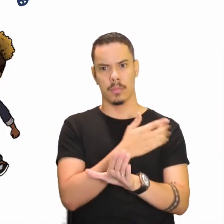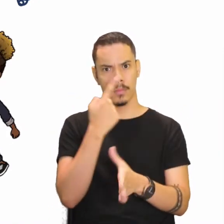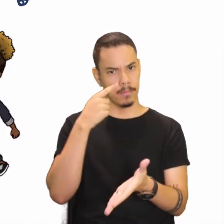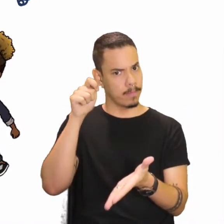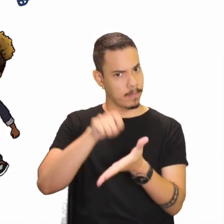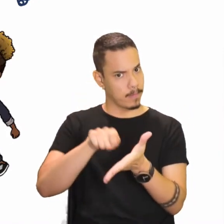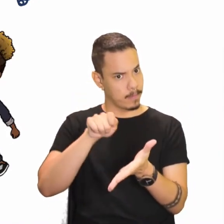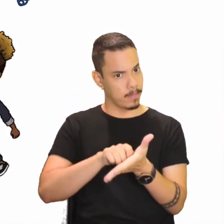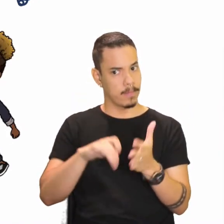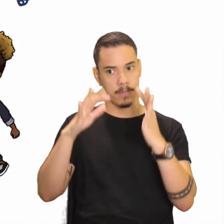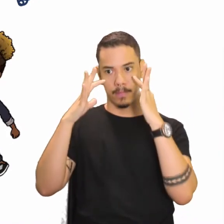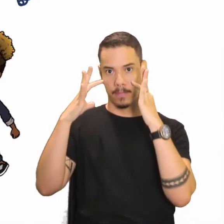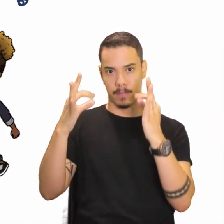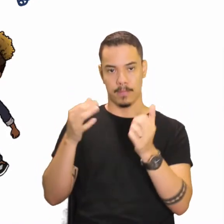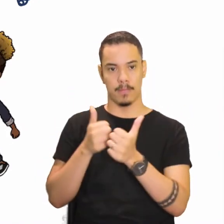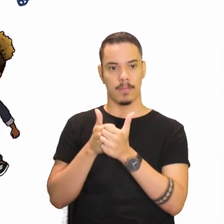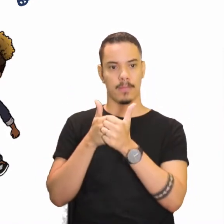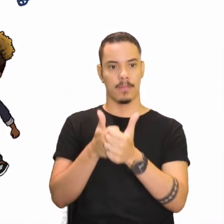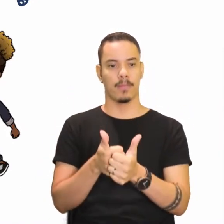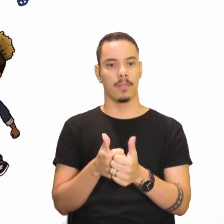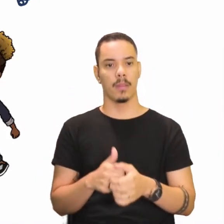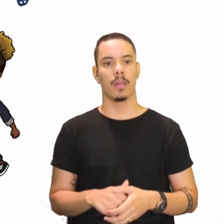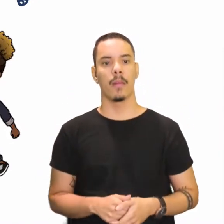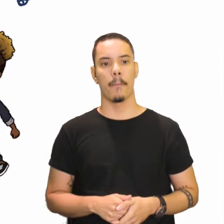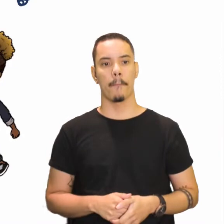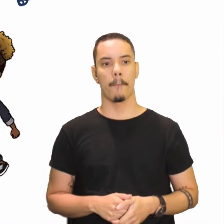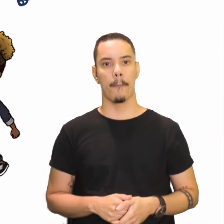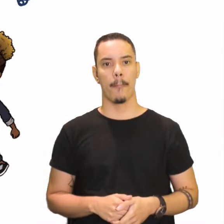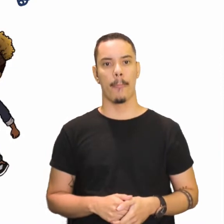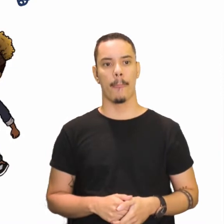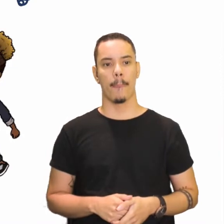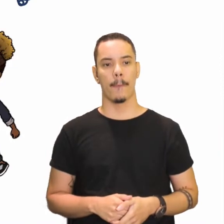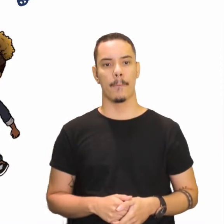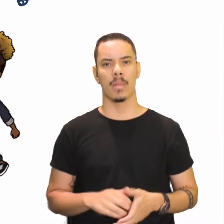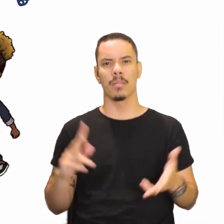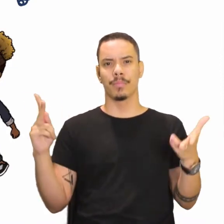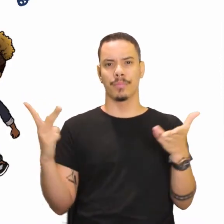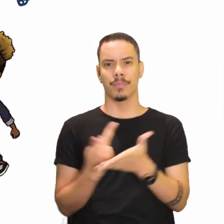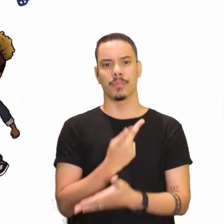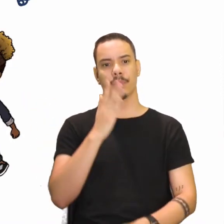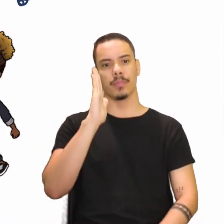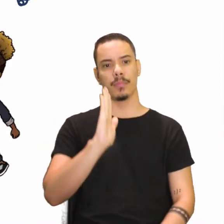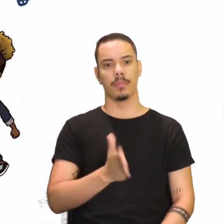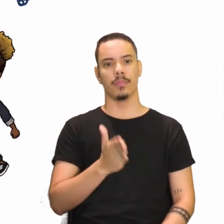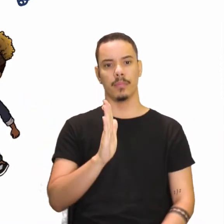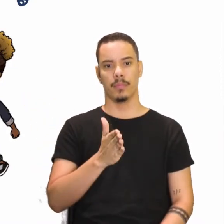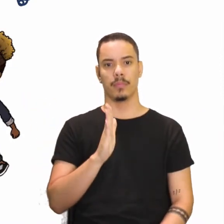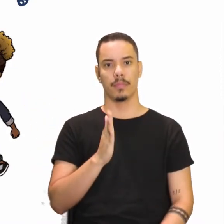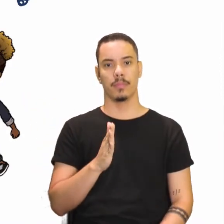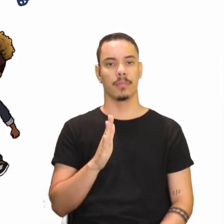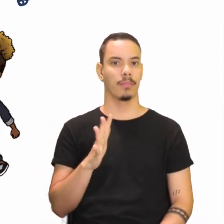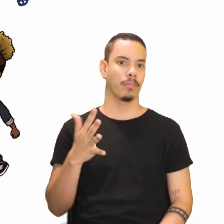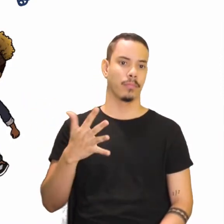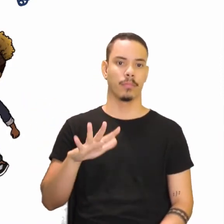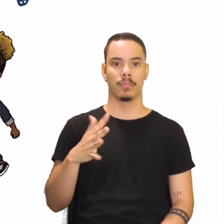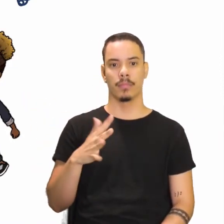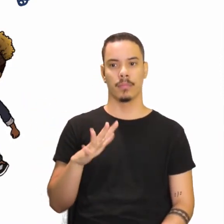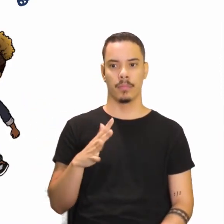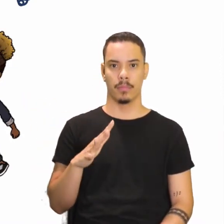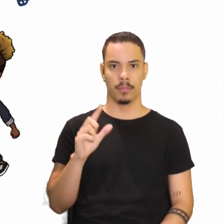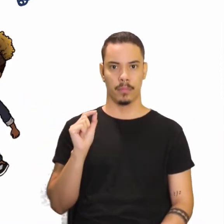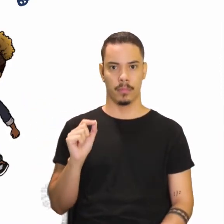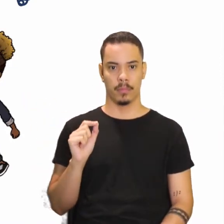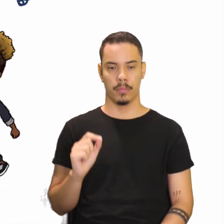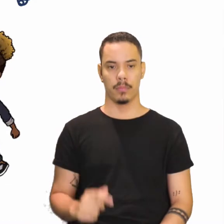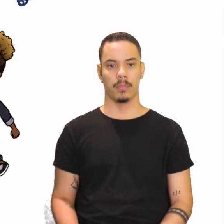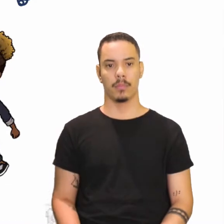aí, amadinho, no primeiro exemplo. Temos aqui, ó. Tais fatos aconteceram, olha só o verbo haver aqui,